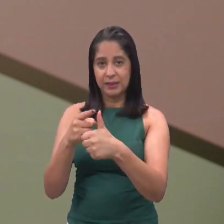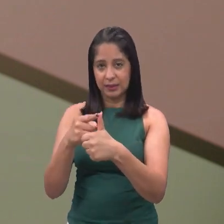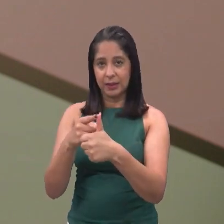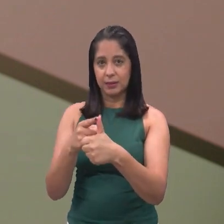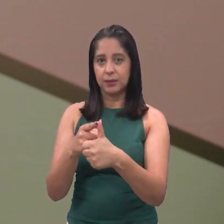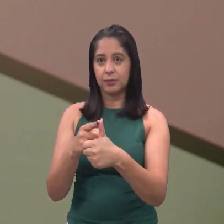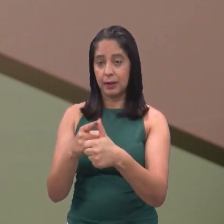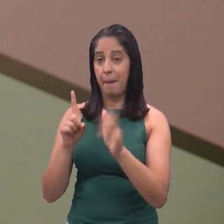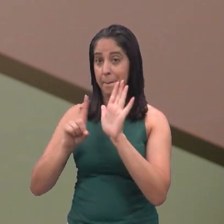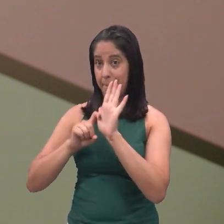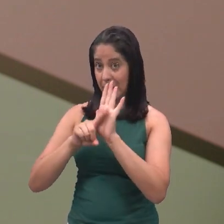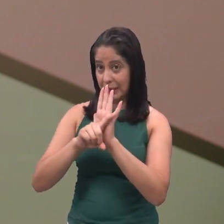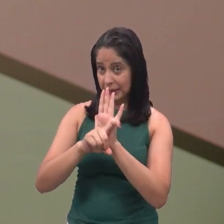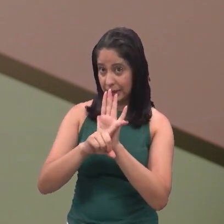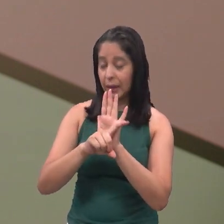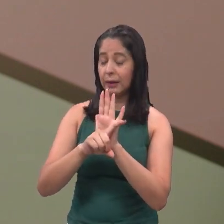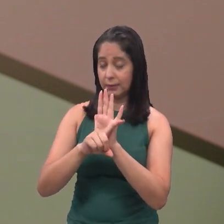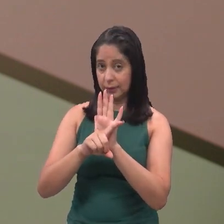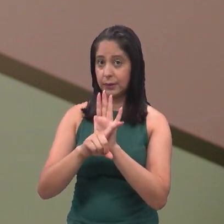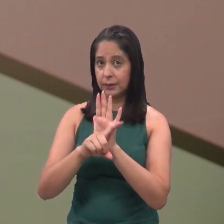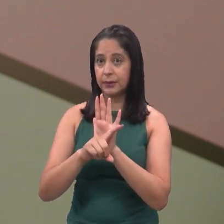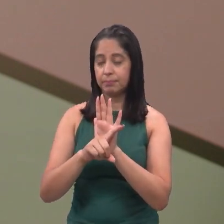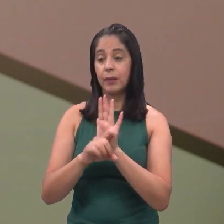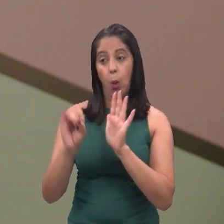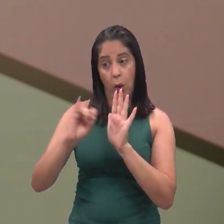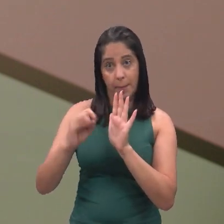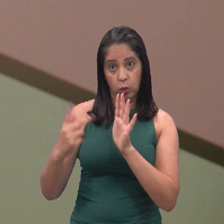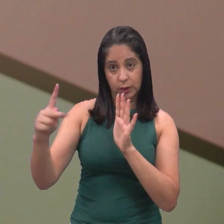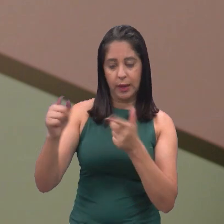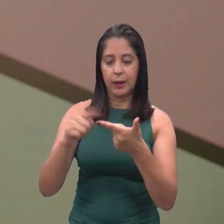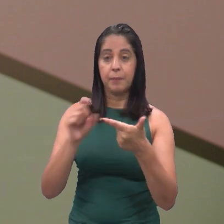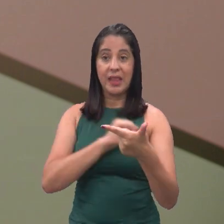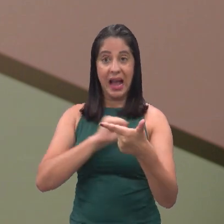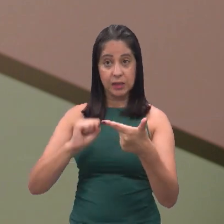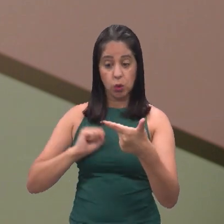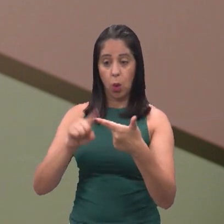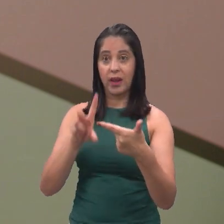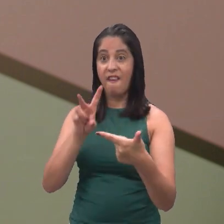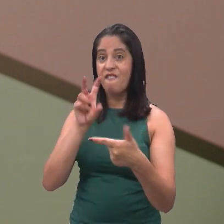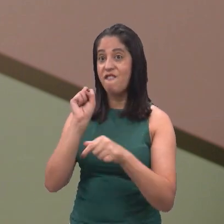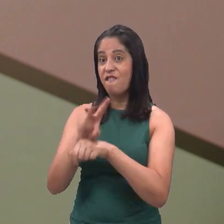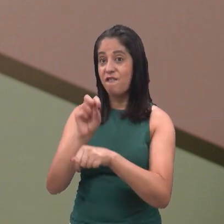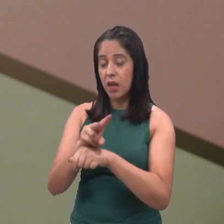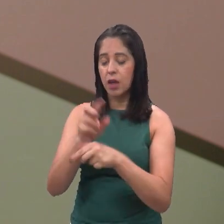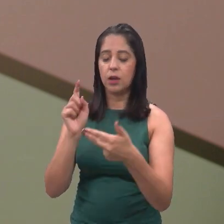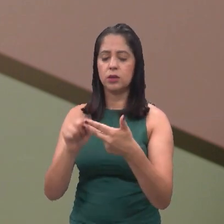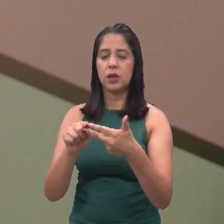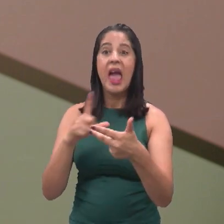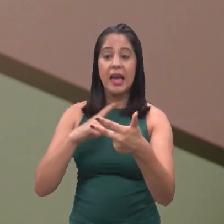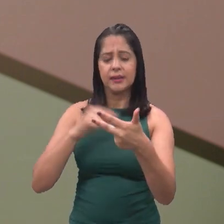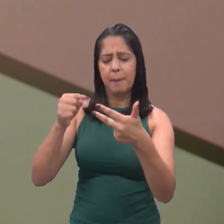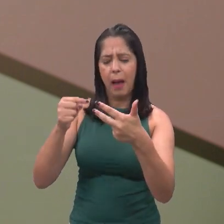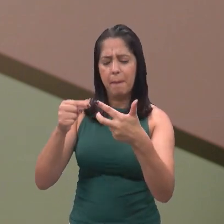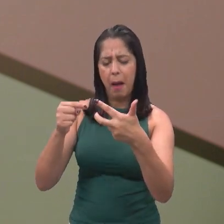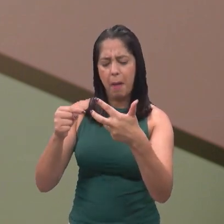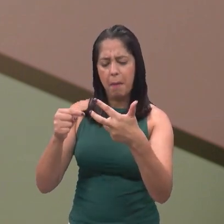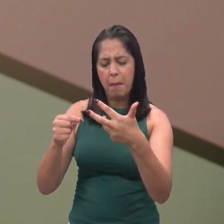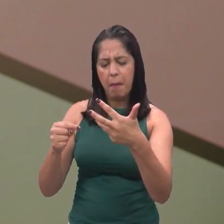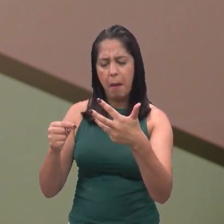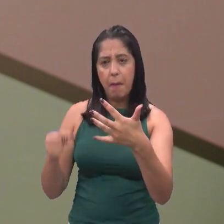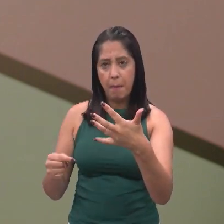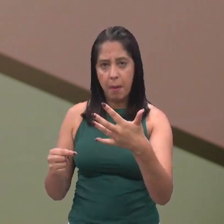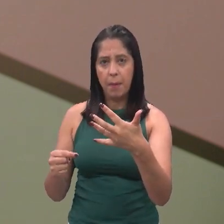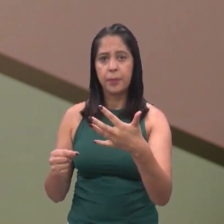mencionou, bacteriana, que foi o caso do irmão dele, da sogra foi uma pneumonia viral, e existem vários tipos de bactéria e vírus que provocam